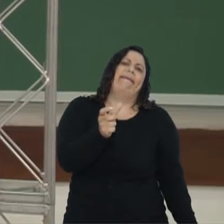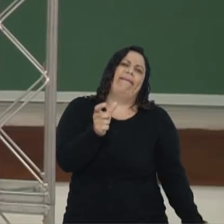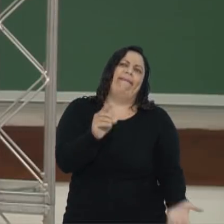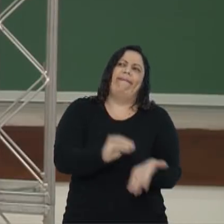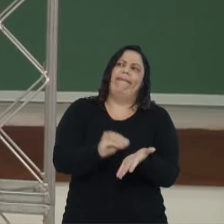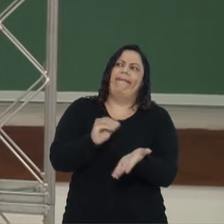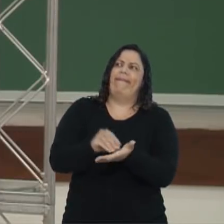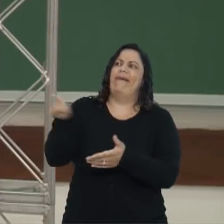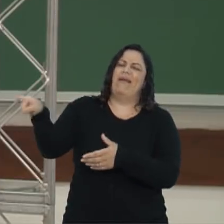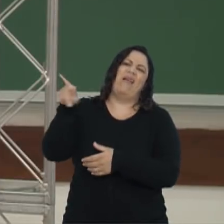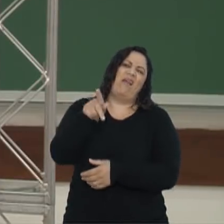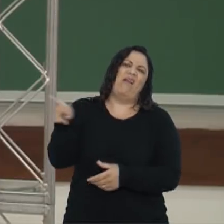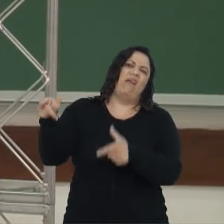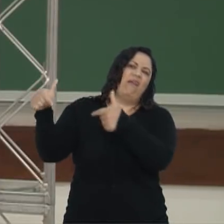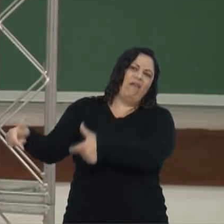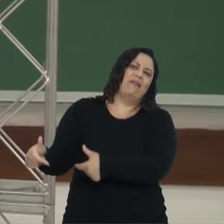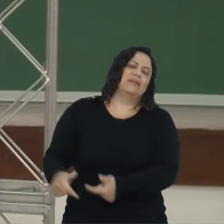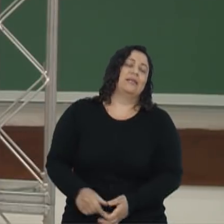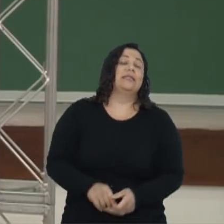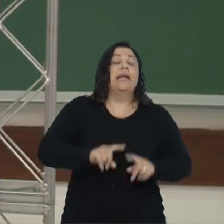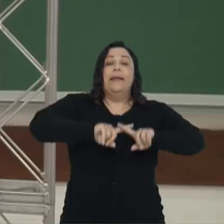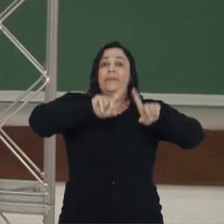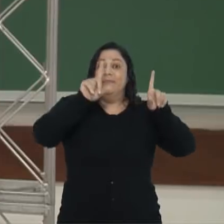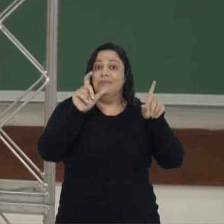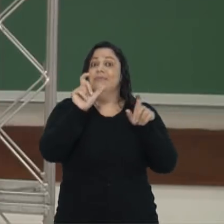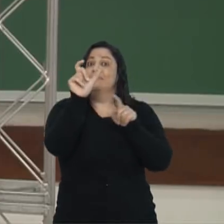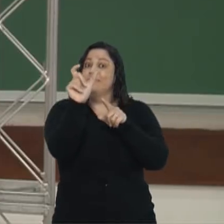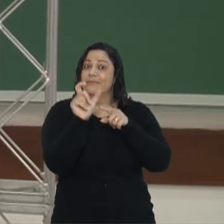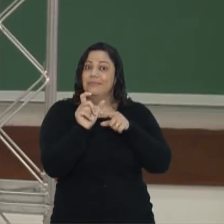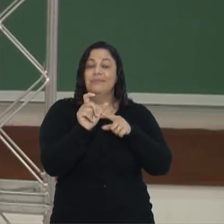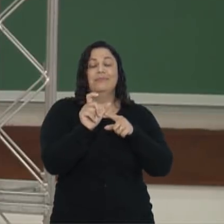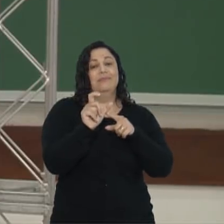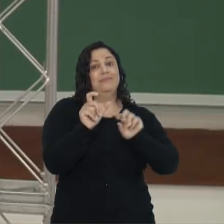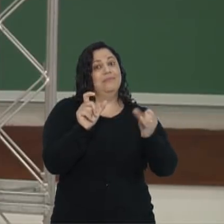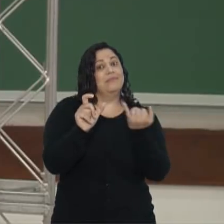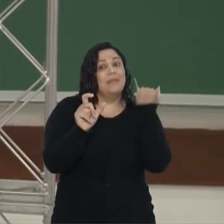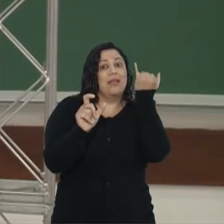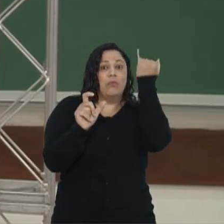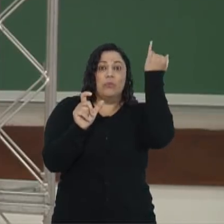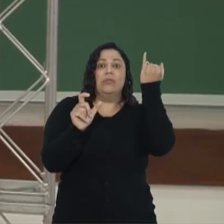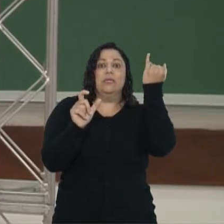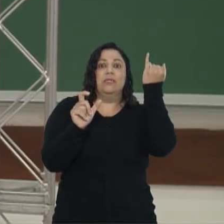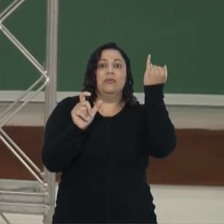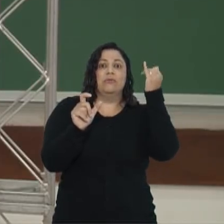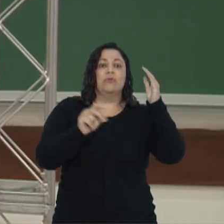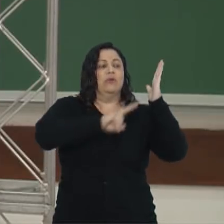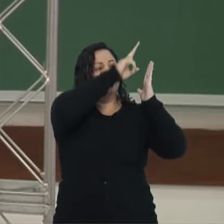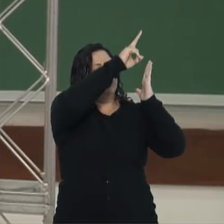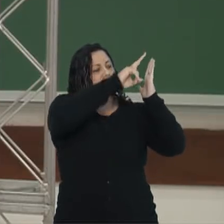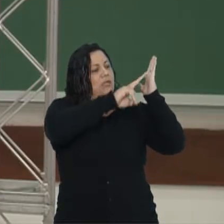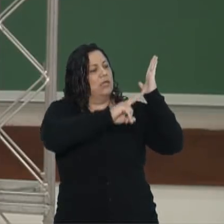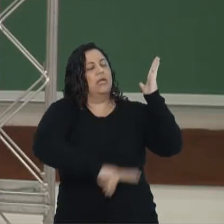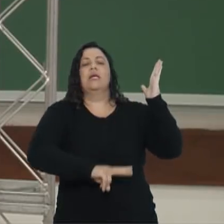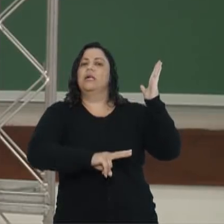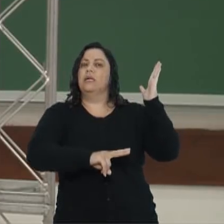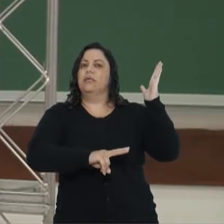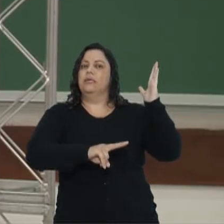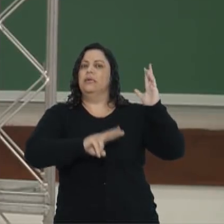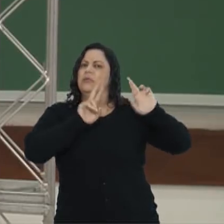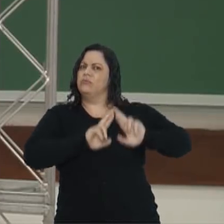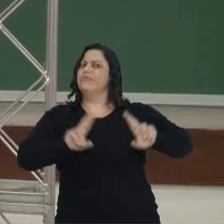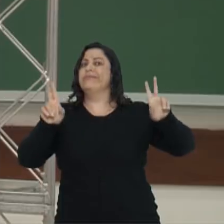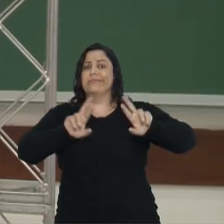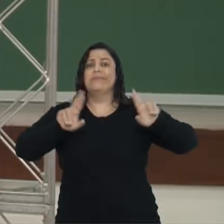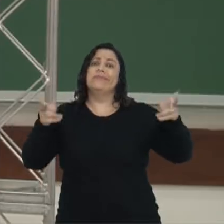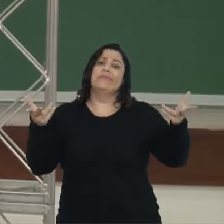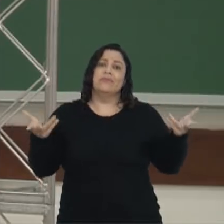falta de uma palavrinha pequenininha, ela faz toda a diferença na construção, na fluência do seu texto. Então a gente não pode